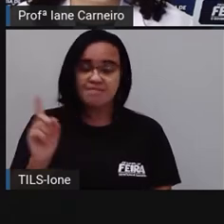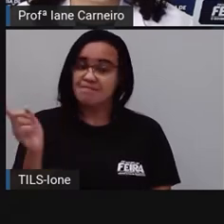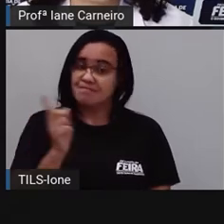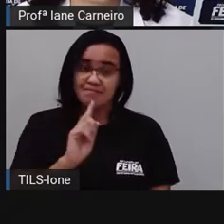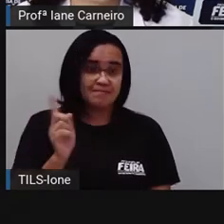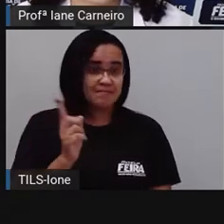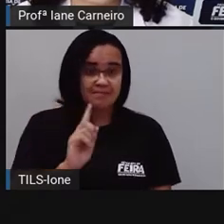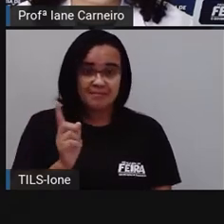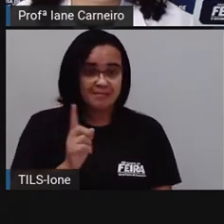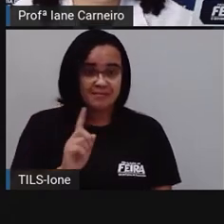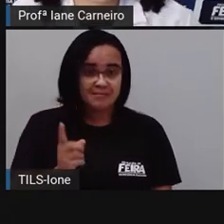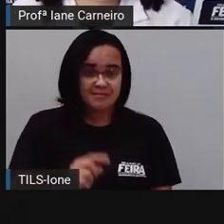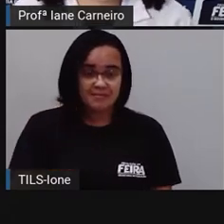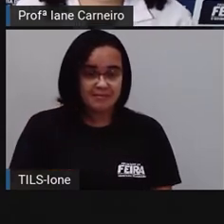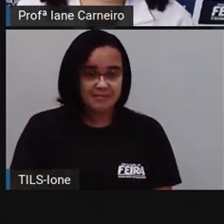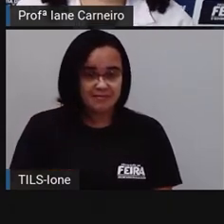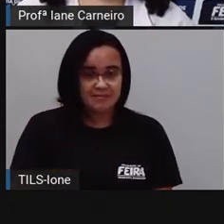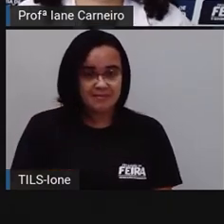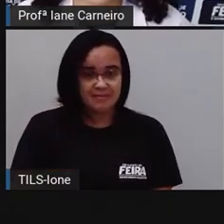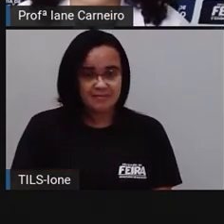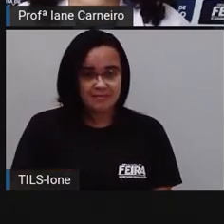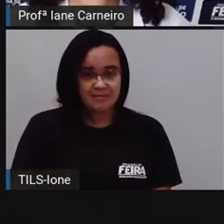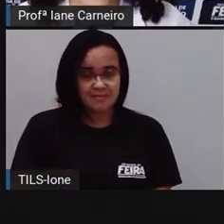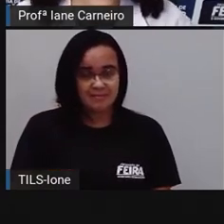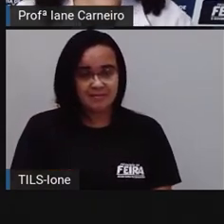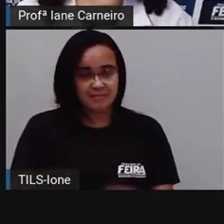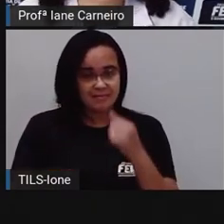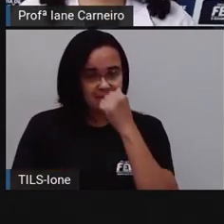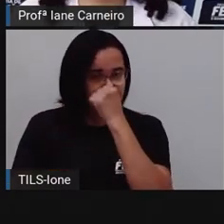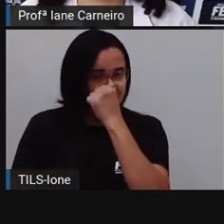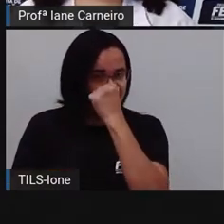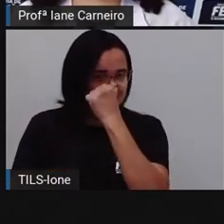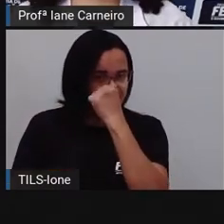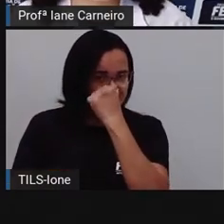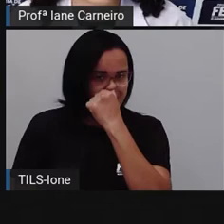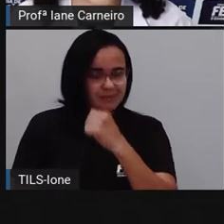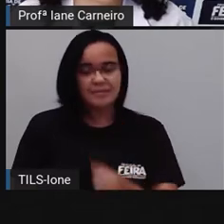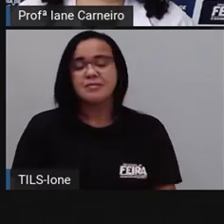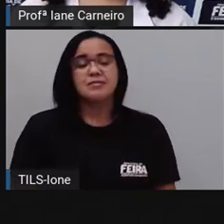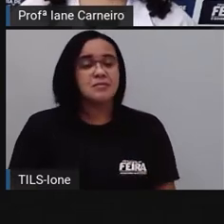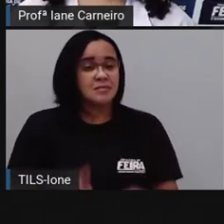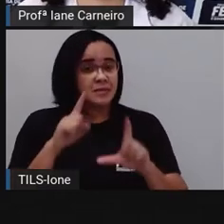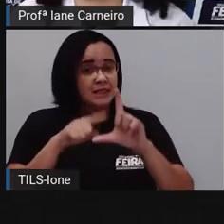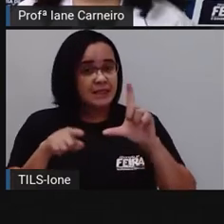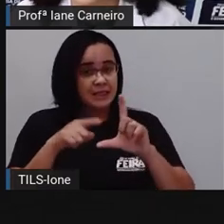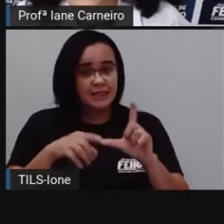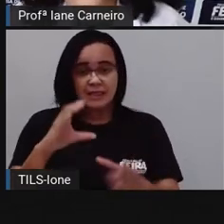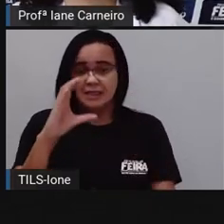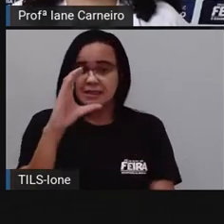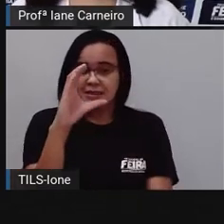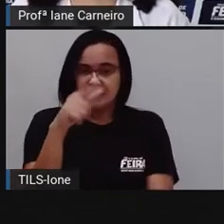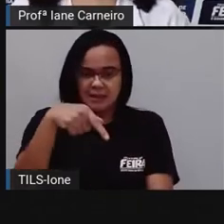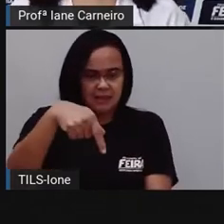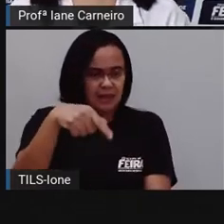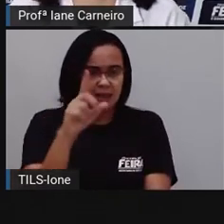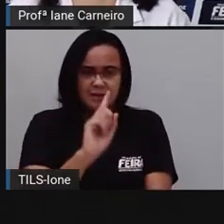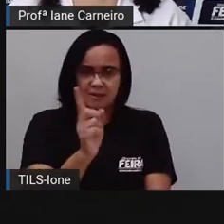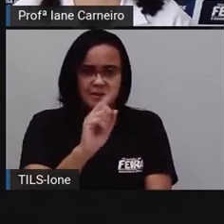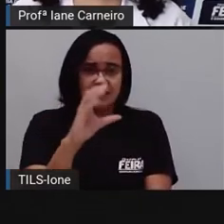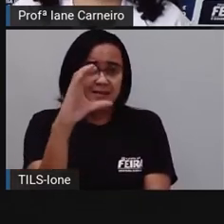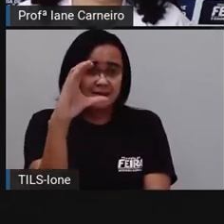Não, ó, aqui nesse cachorro, a gente não começa com a letra C, a gente começa com a letra Q, a gente começa com a